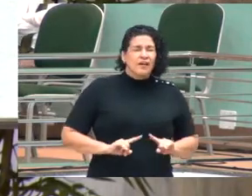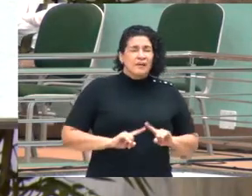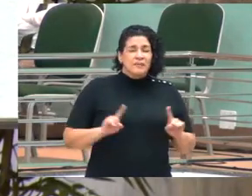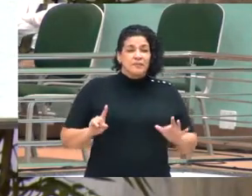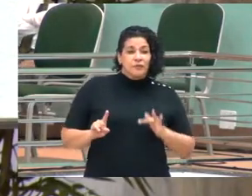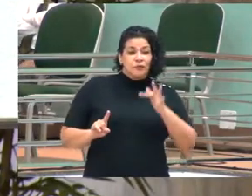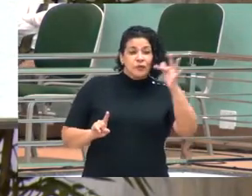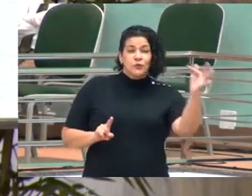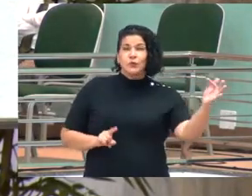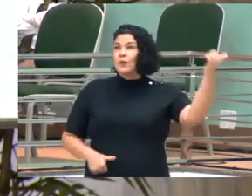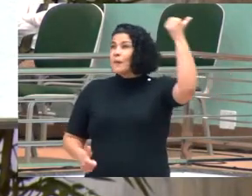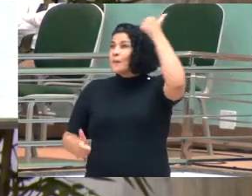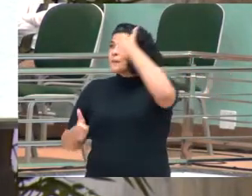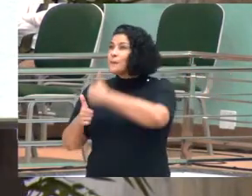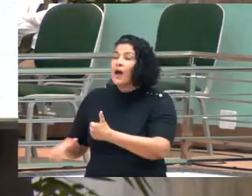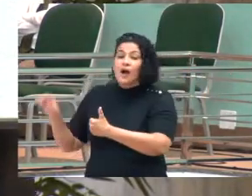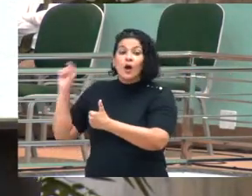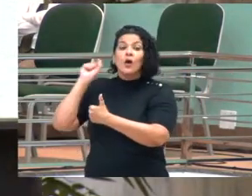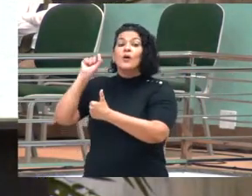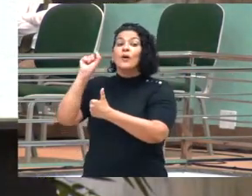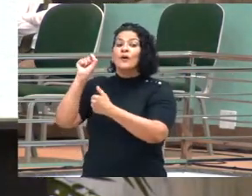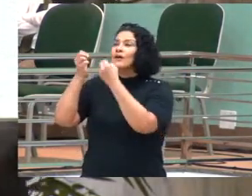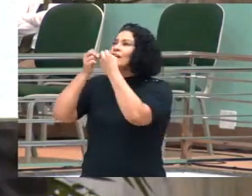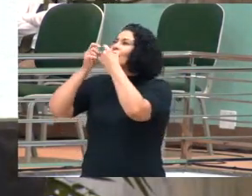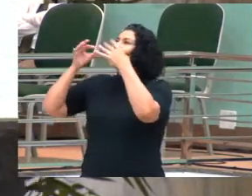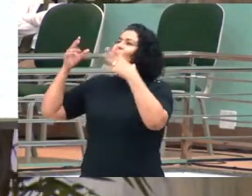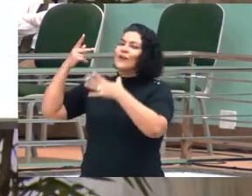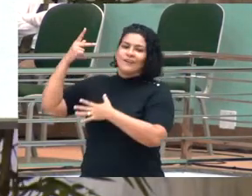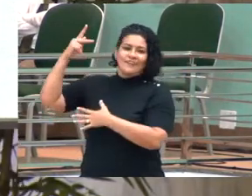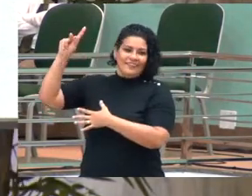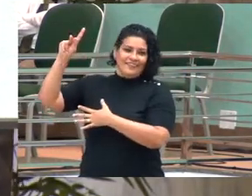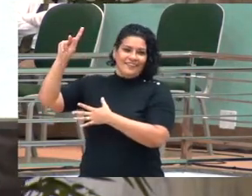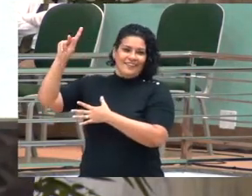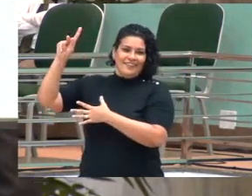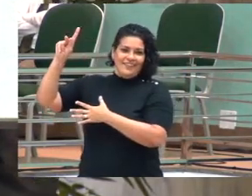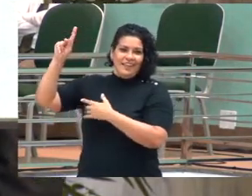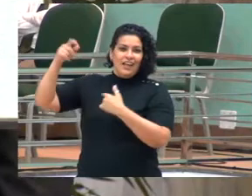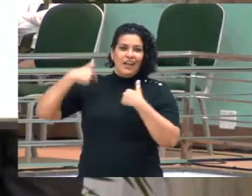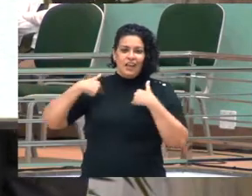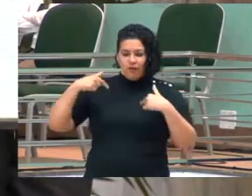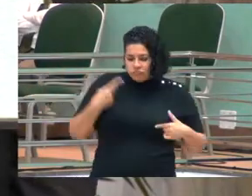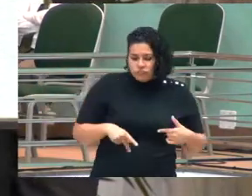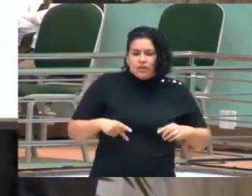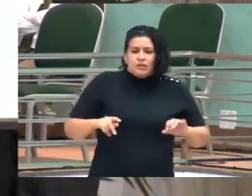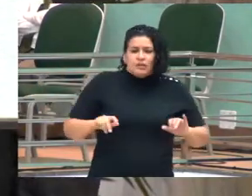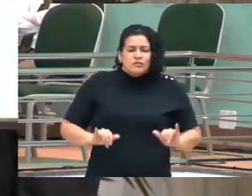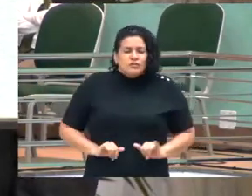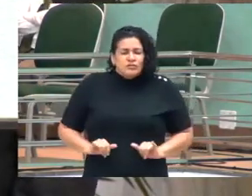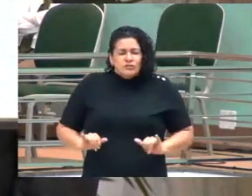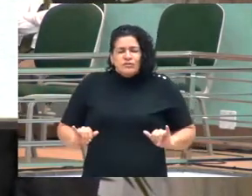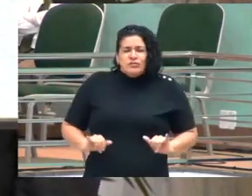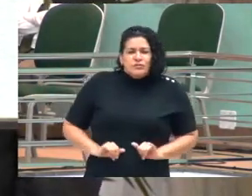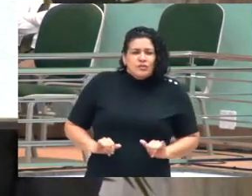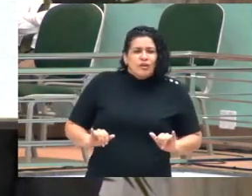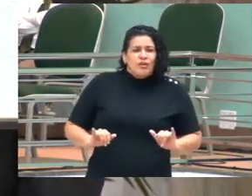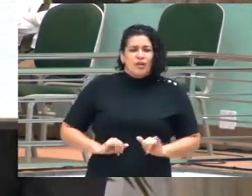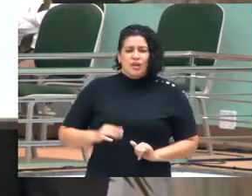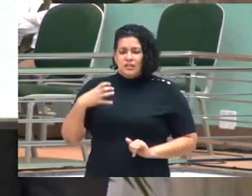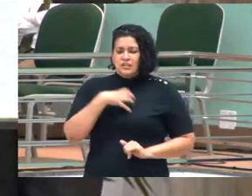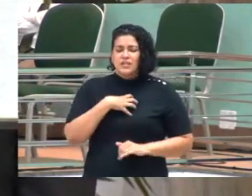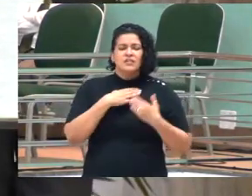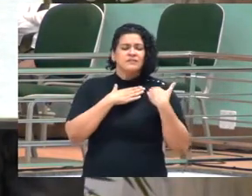em nós. Porque a nossa leve e momentânea tribulação produz para nós eterno peso de